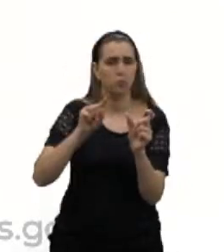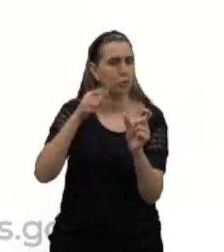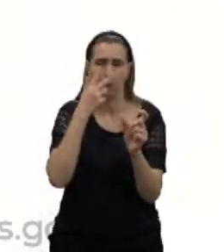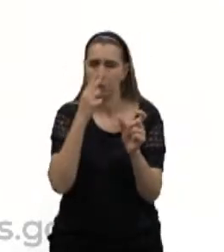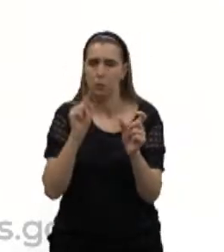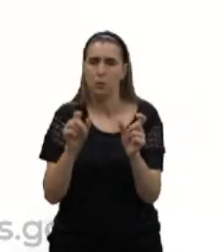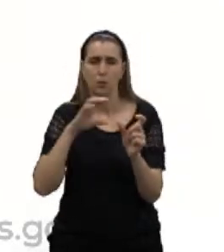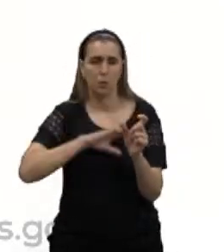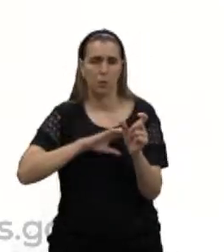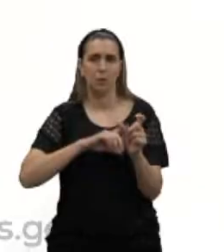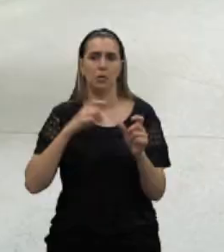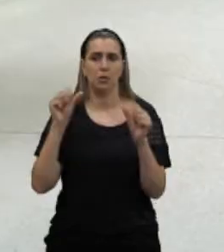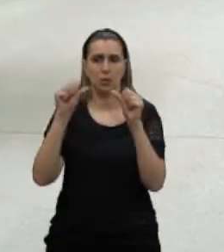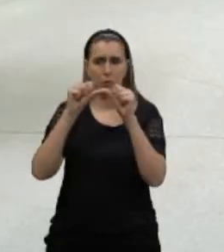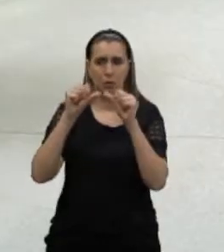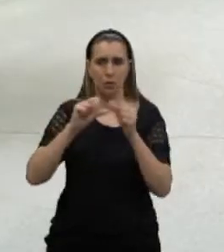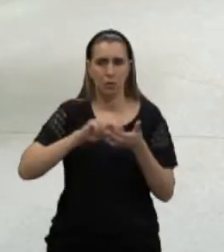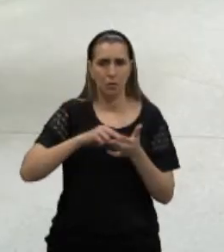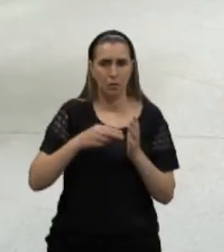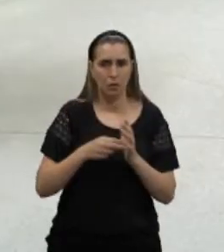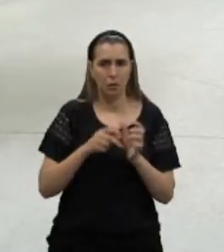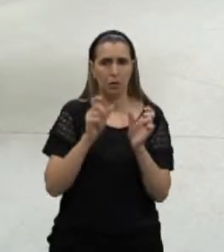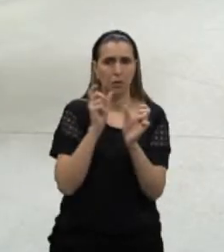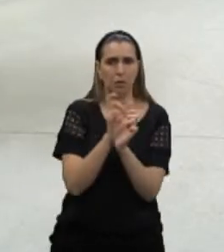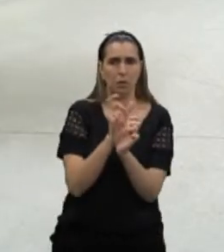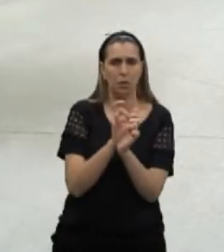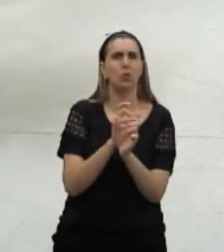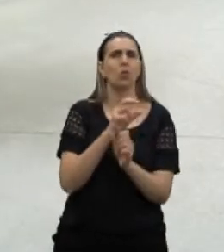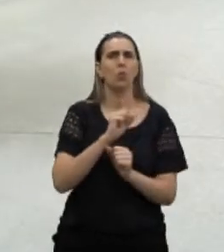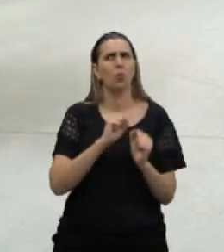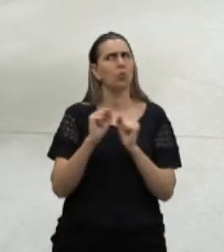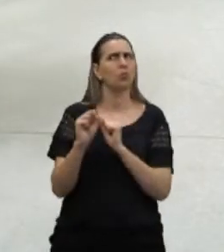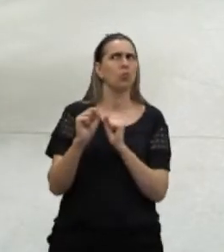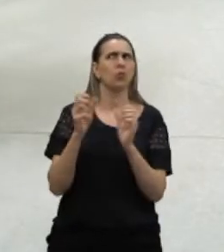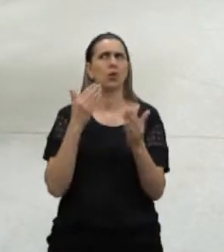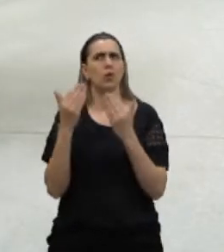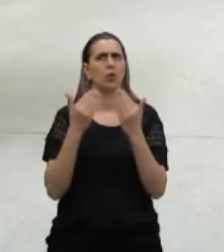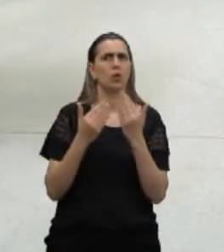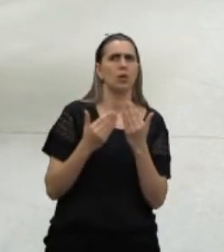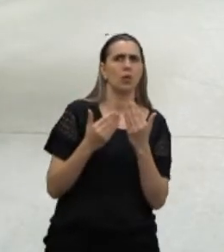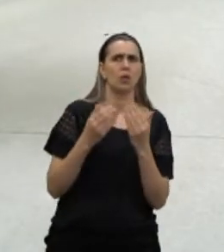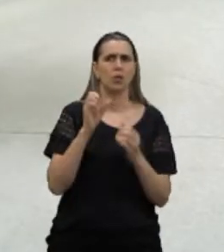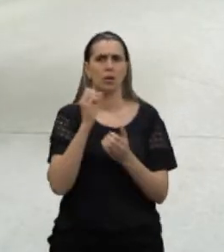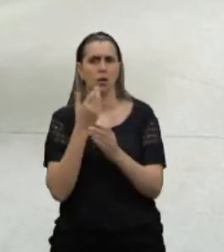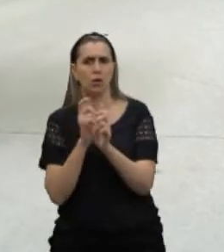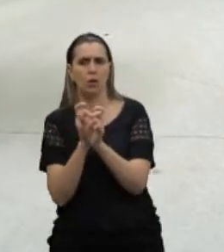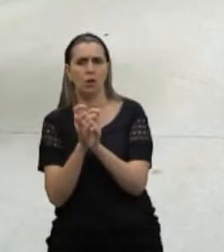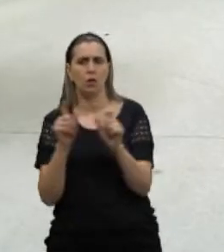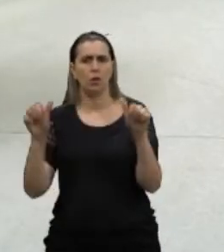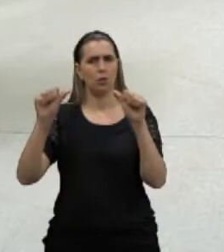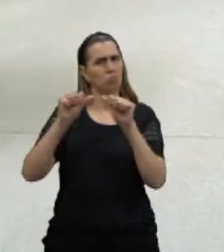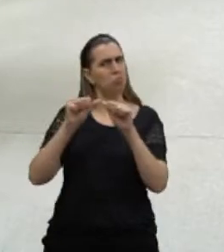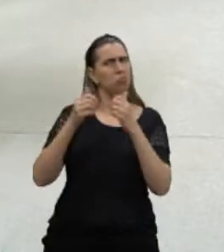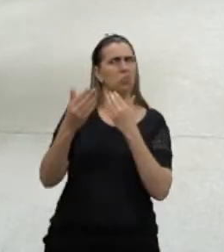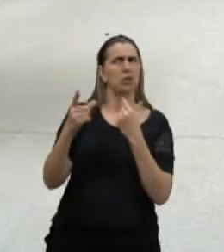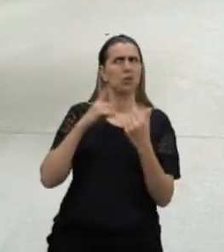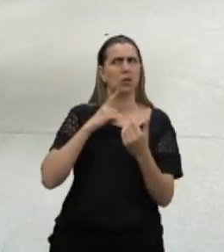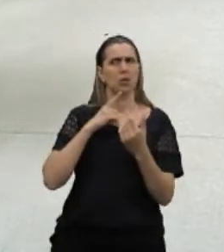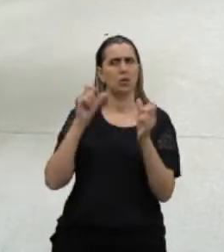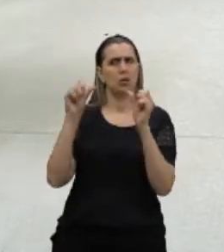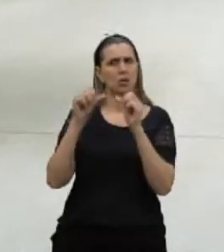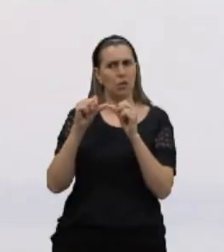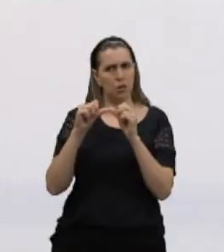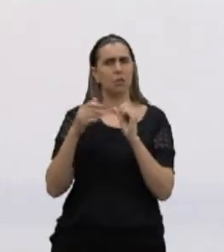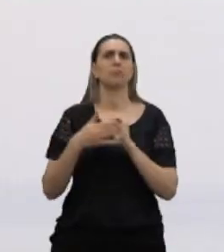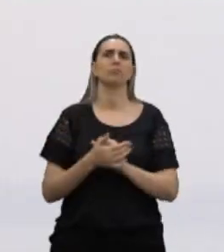língua portuguesa, simetria significa sinônimo? A gente pode fazer essa comparação entre o sinônimo e a simetria. Existe uma